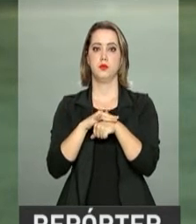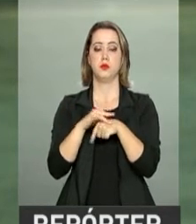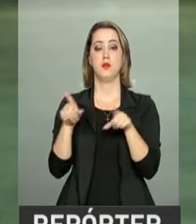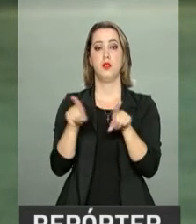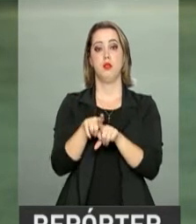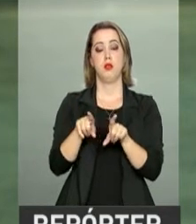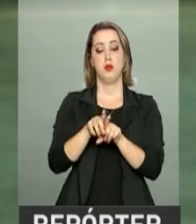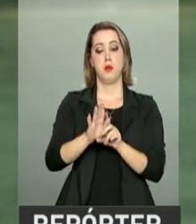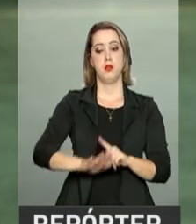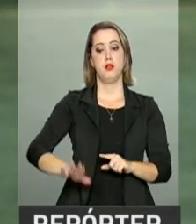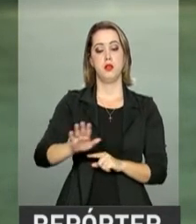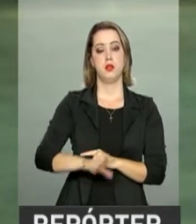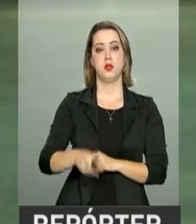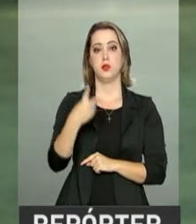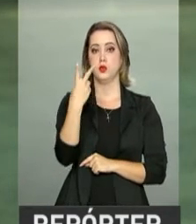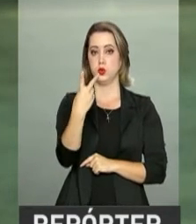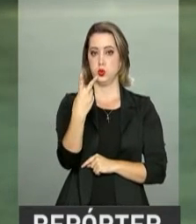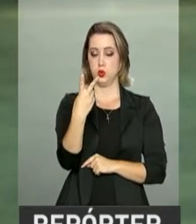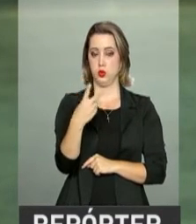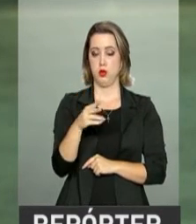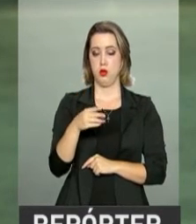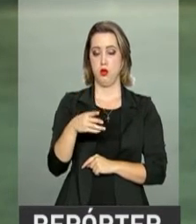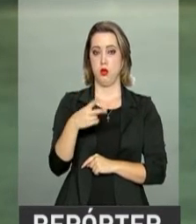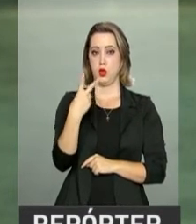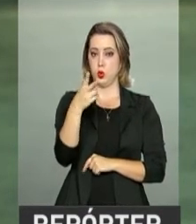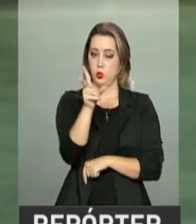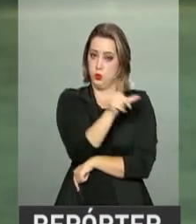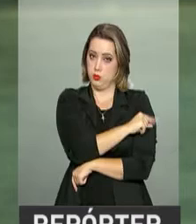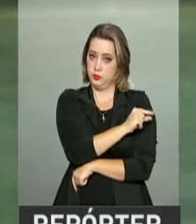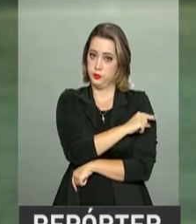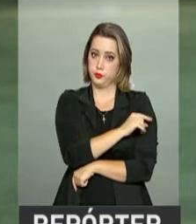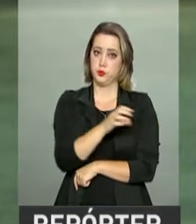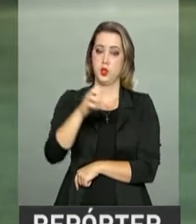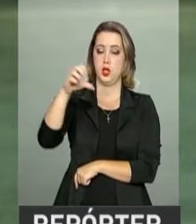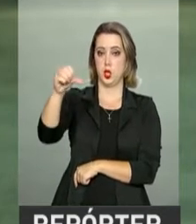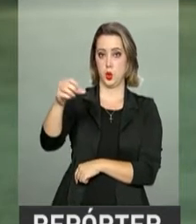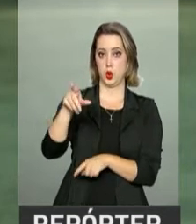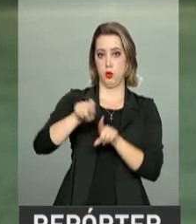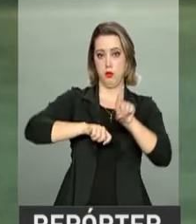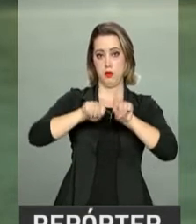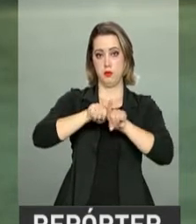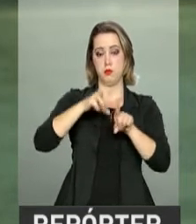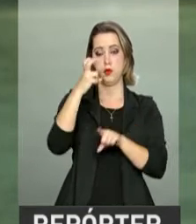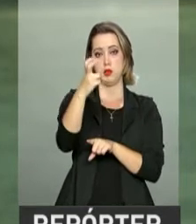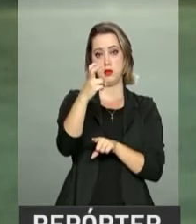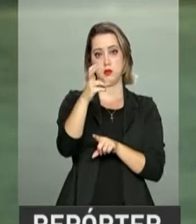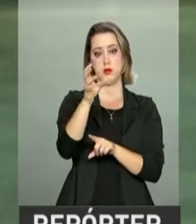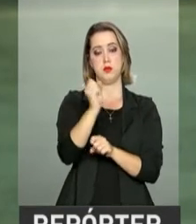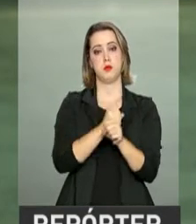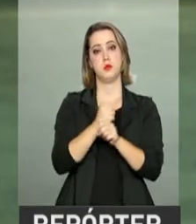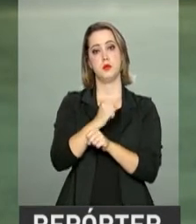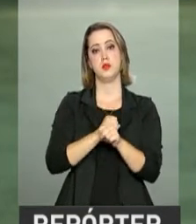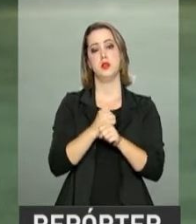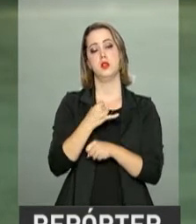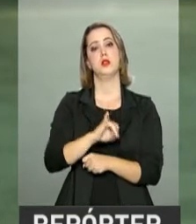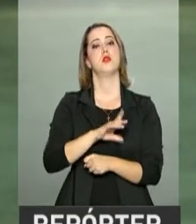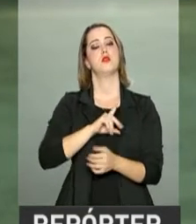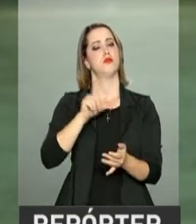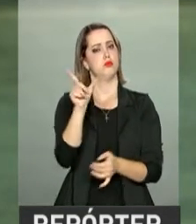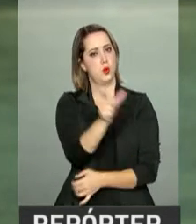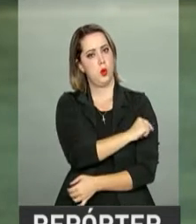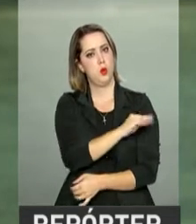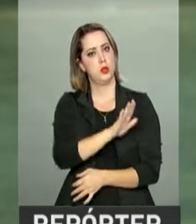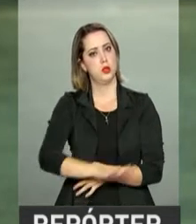duas doses entre nove meses e cinco anos caso tenham tomado as doses na infância não precisam repetir